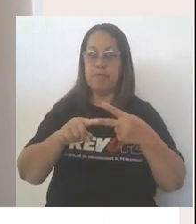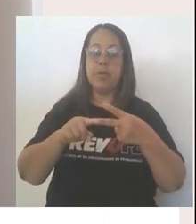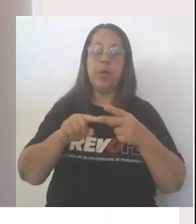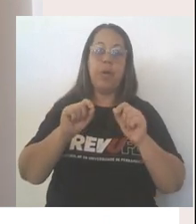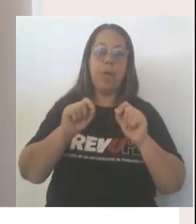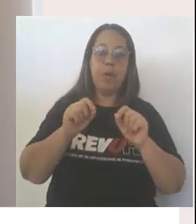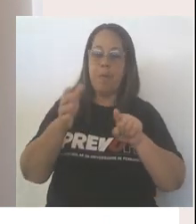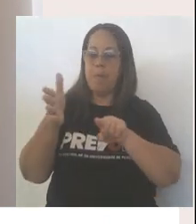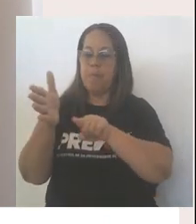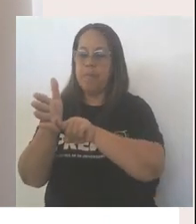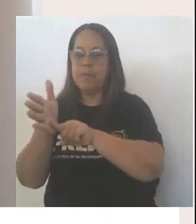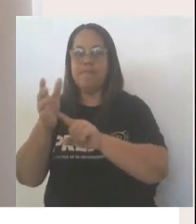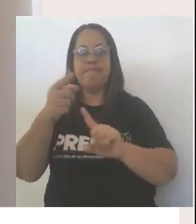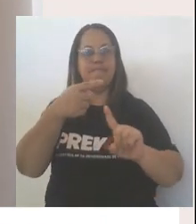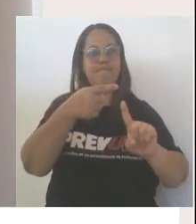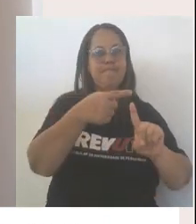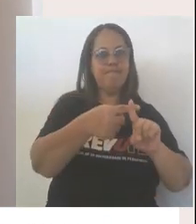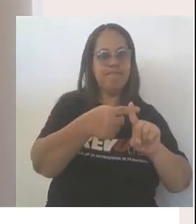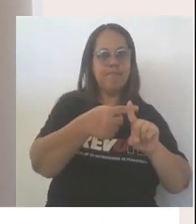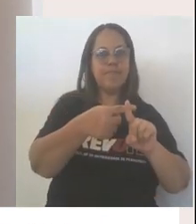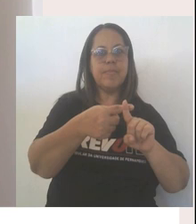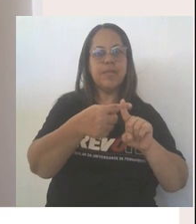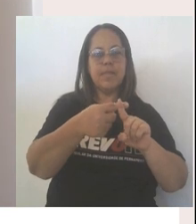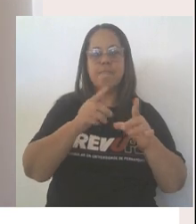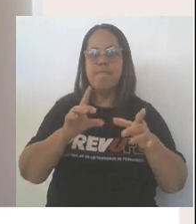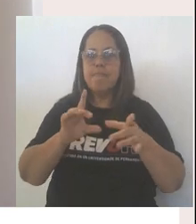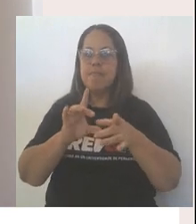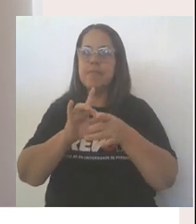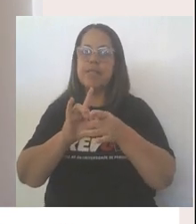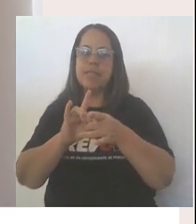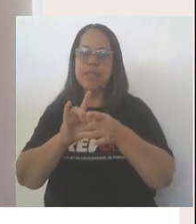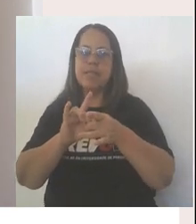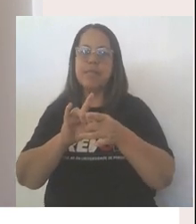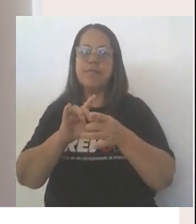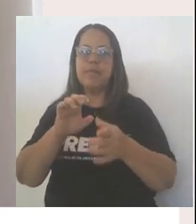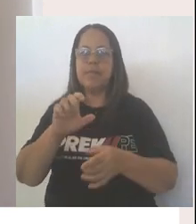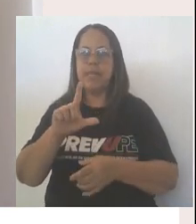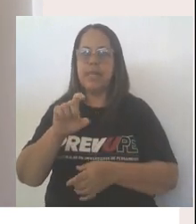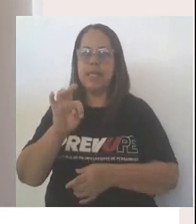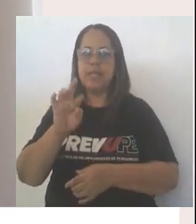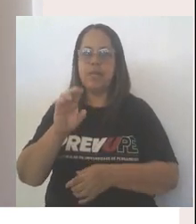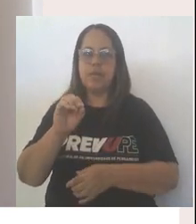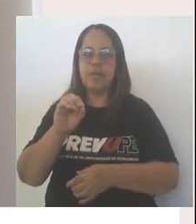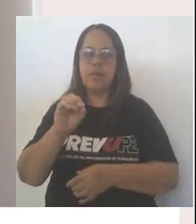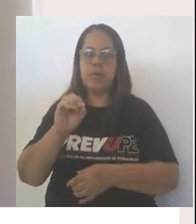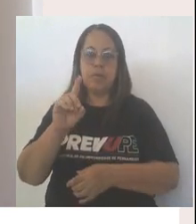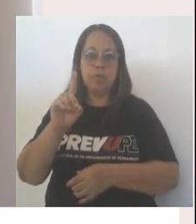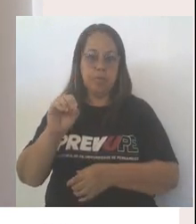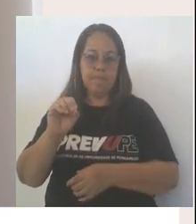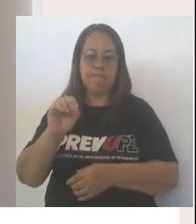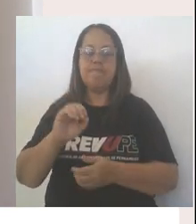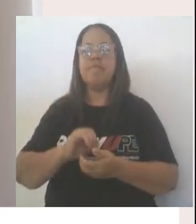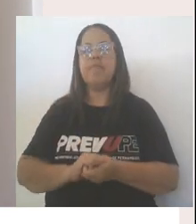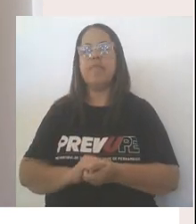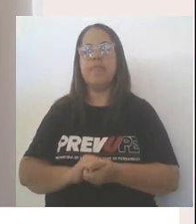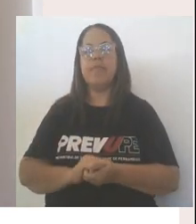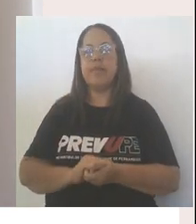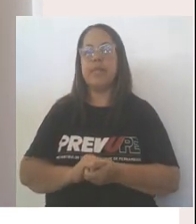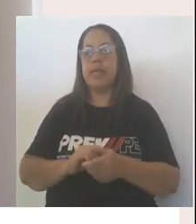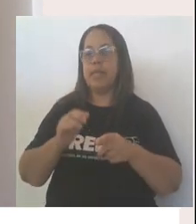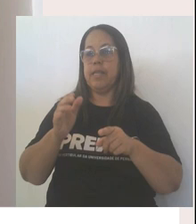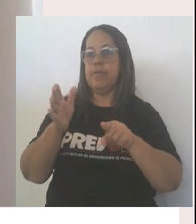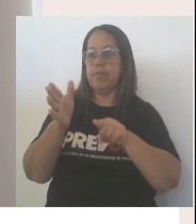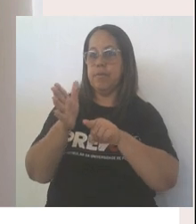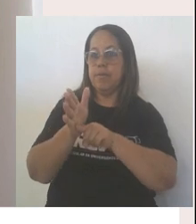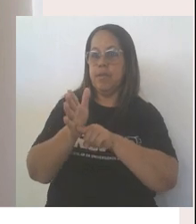e um cátodo, imersos em um eletrólito, chamado também de solução eletrolítica. No ânodo